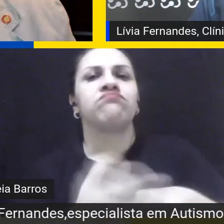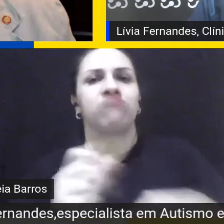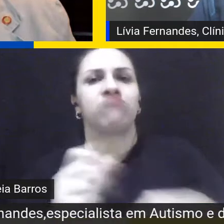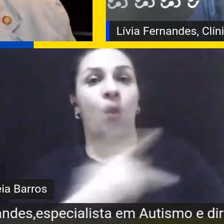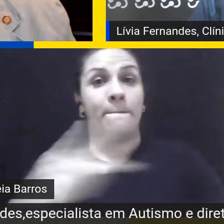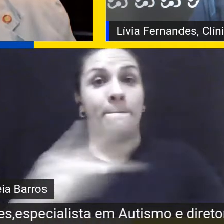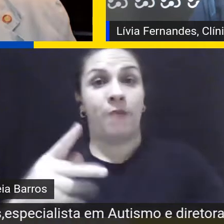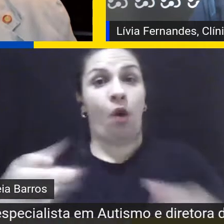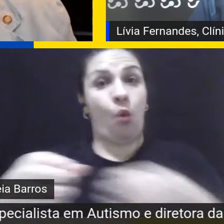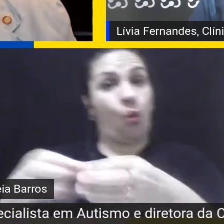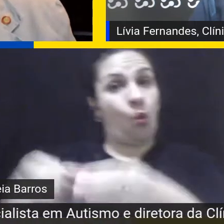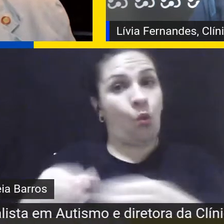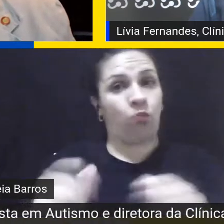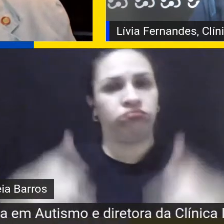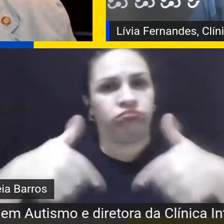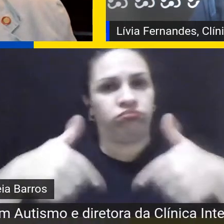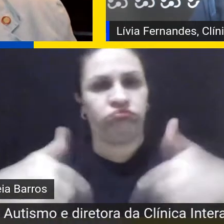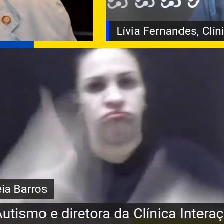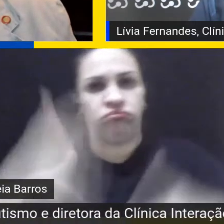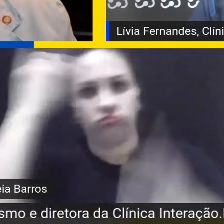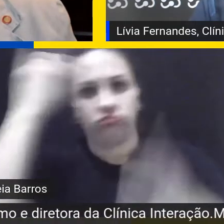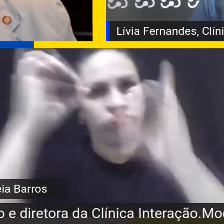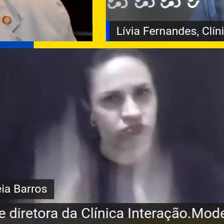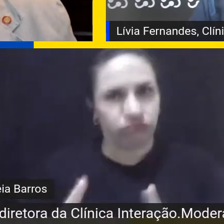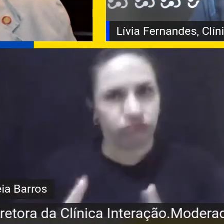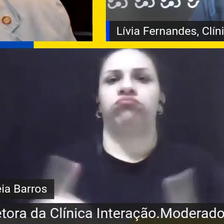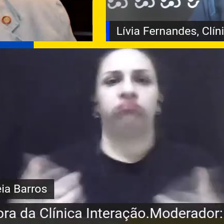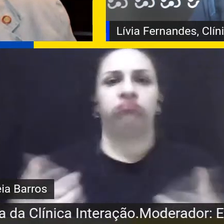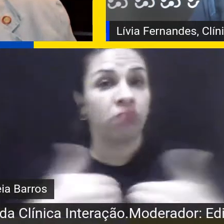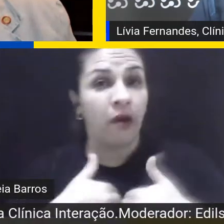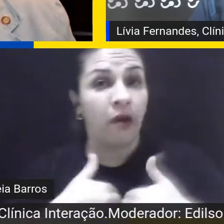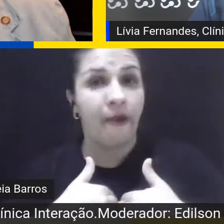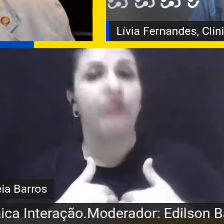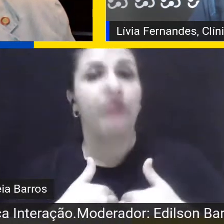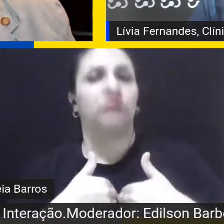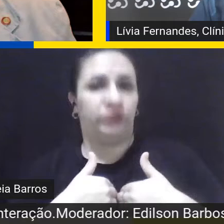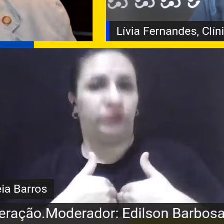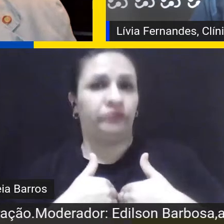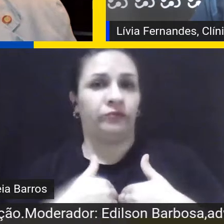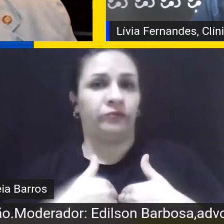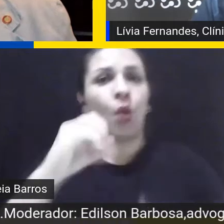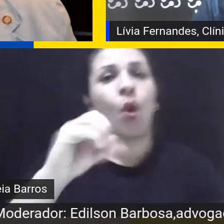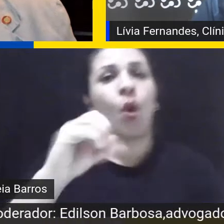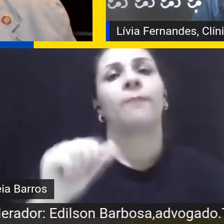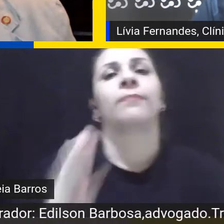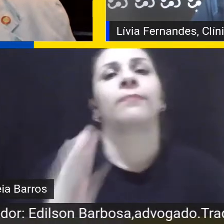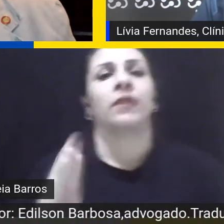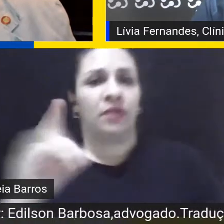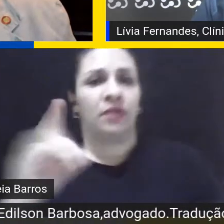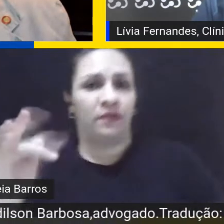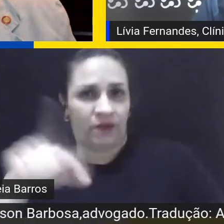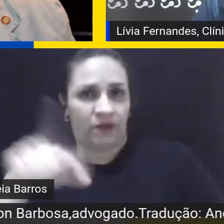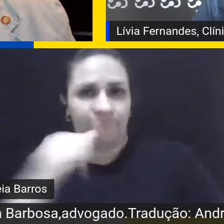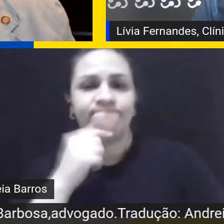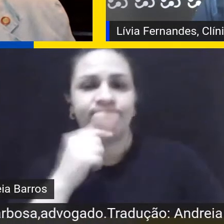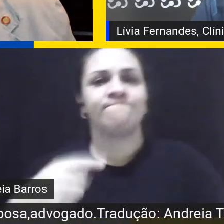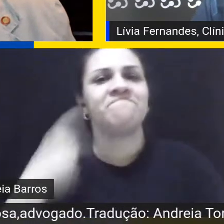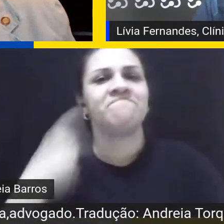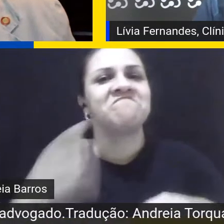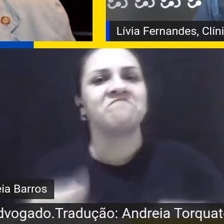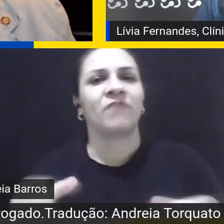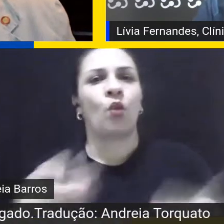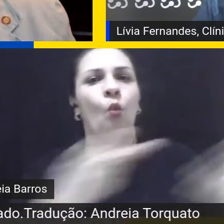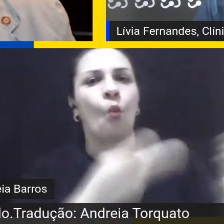de Defesa dos Direitos da Pessoa com Autismo, da OAB-DF. Fui convidado pelo nosso presidente,